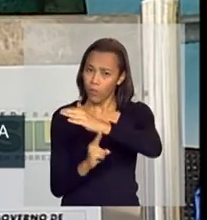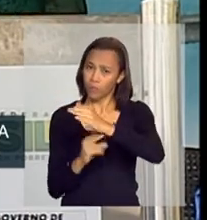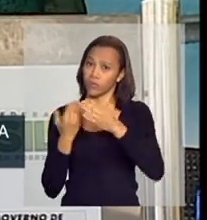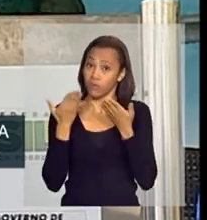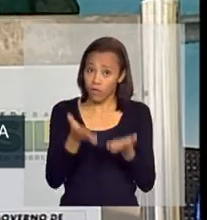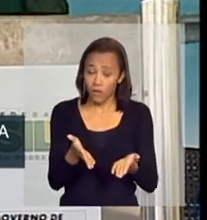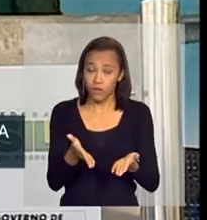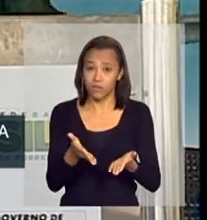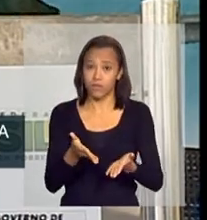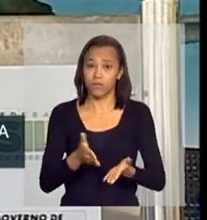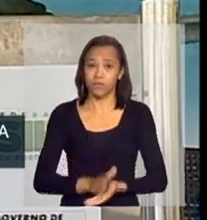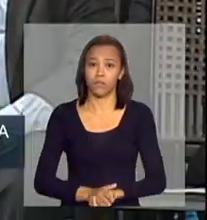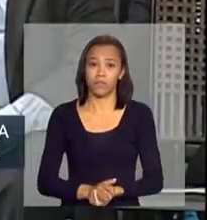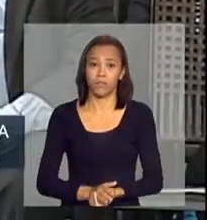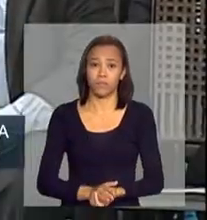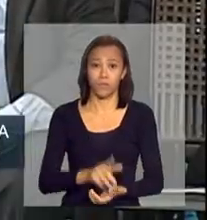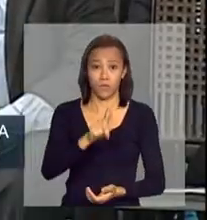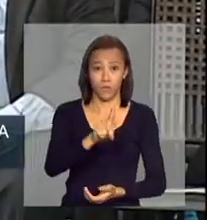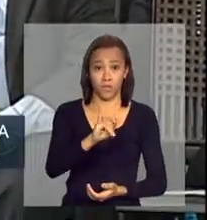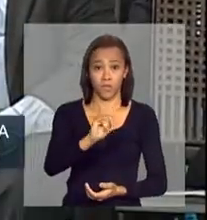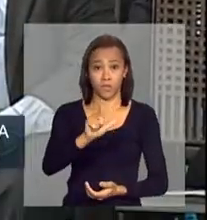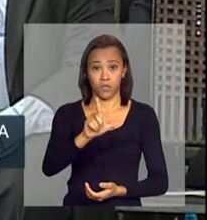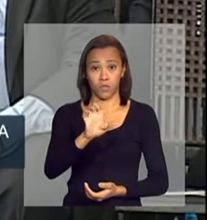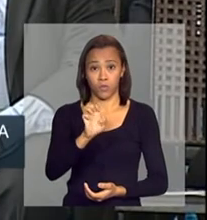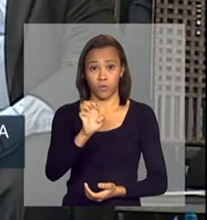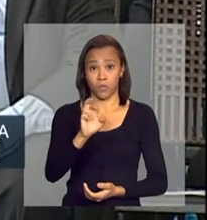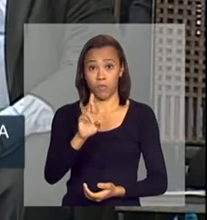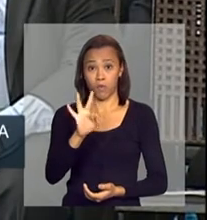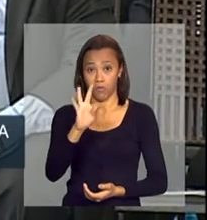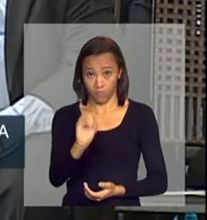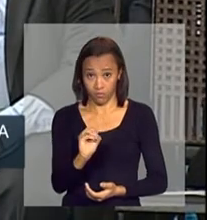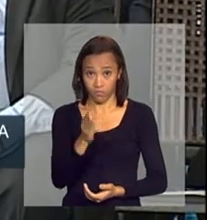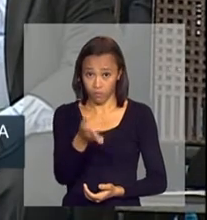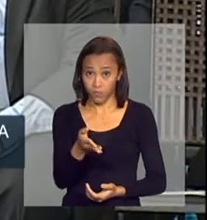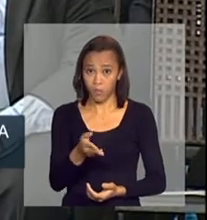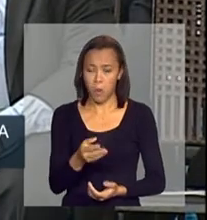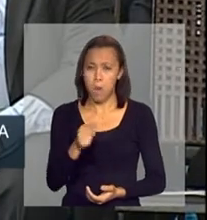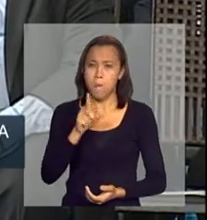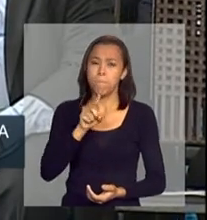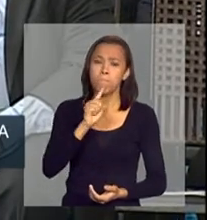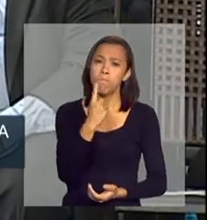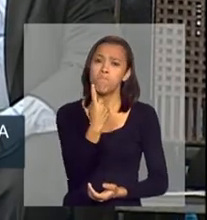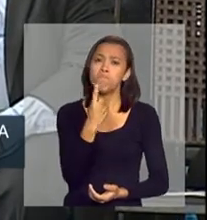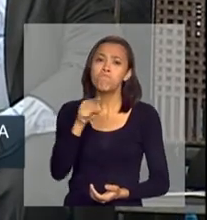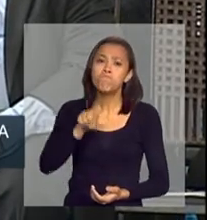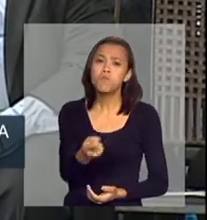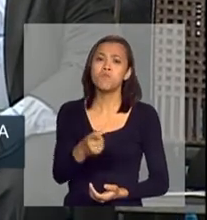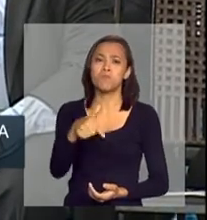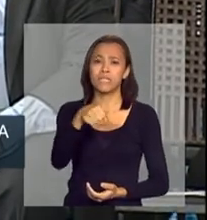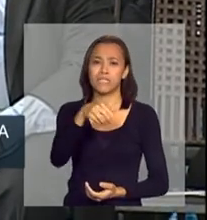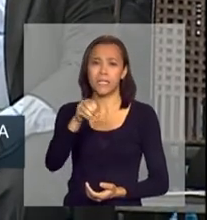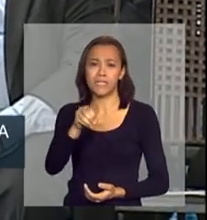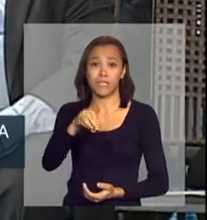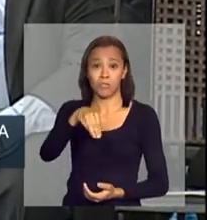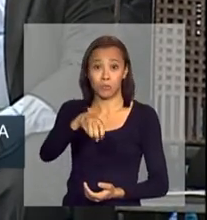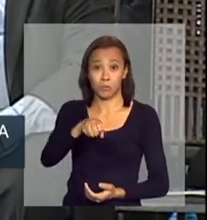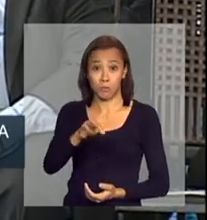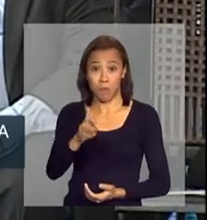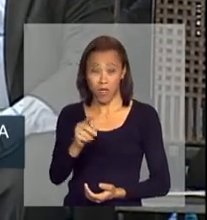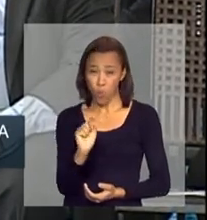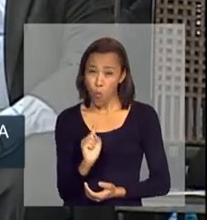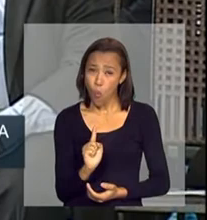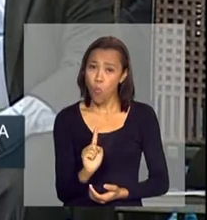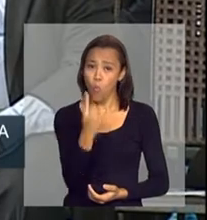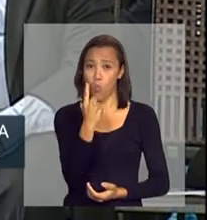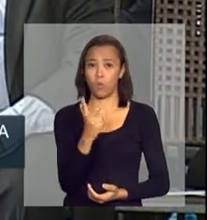essa ponte, Gilberto Amado, com 1.700 metros, 1 quilômetro,